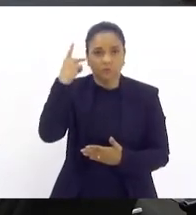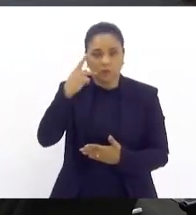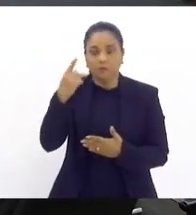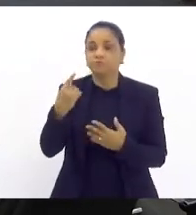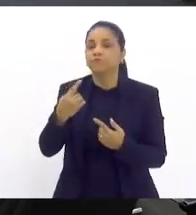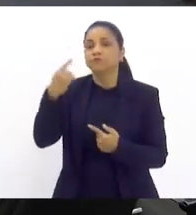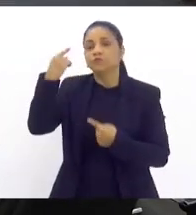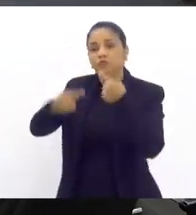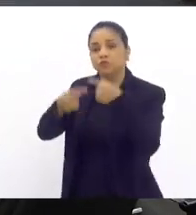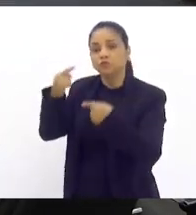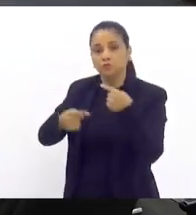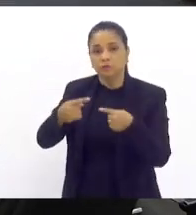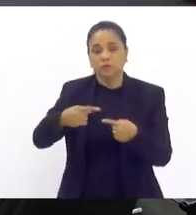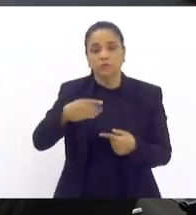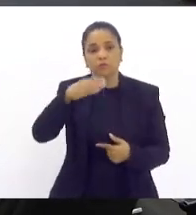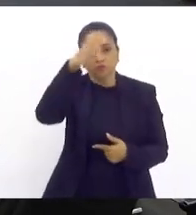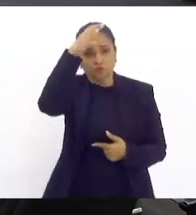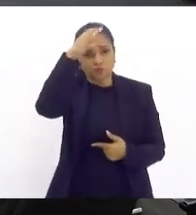Tia Jô